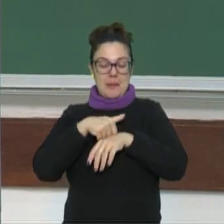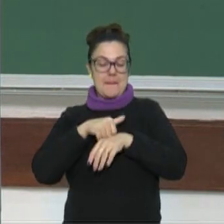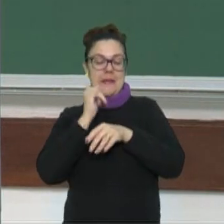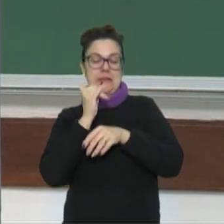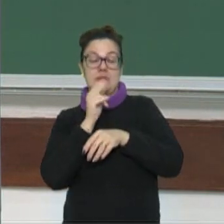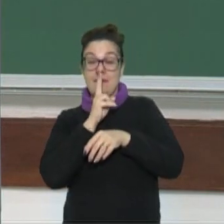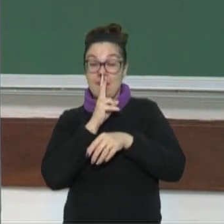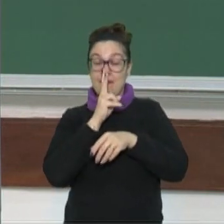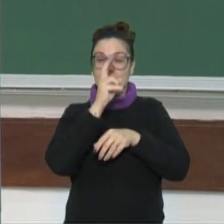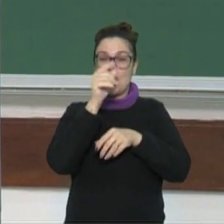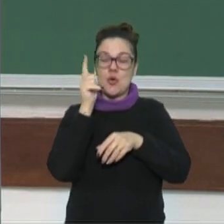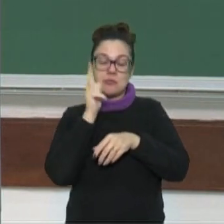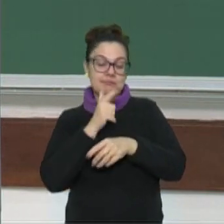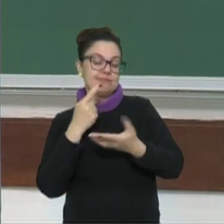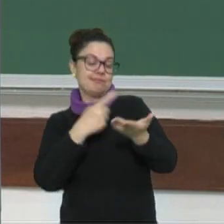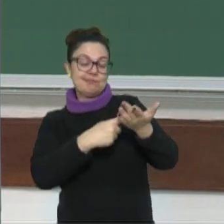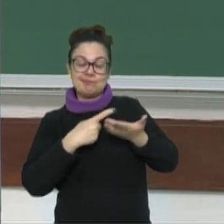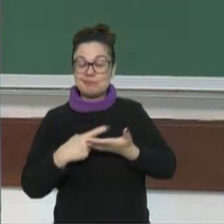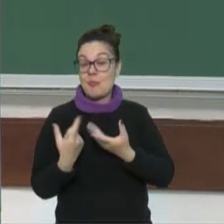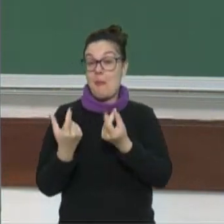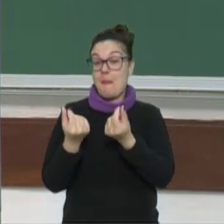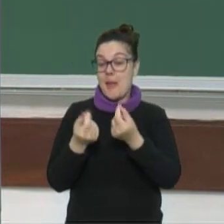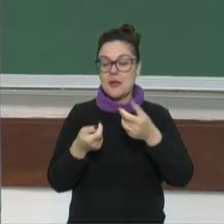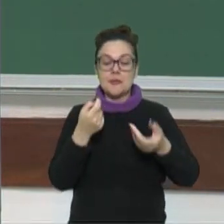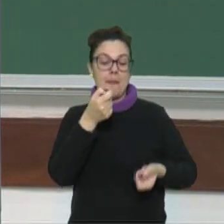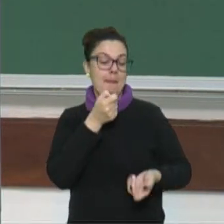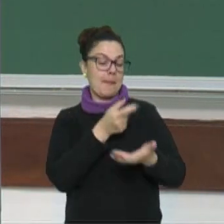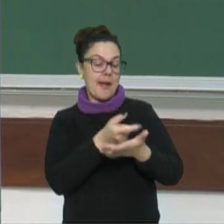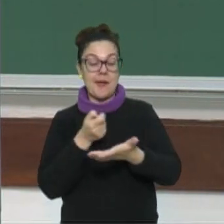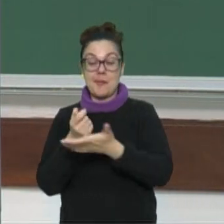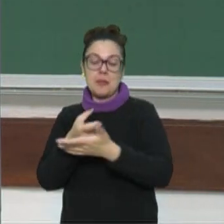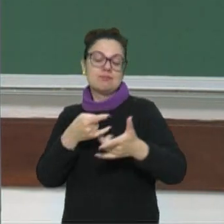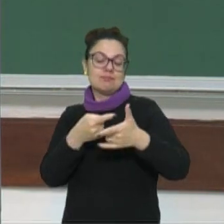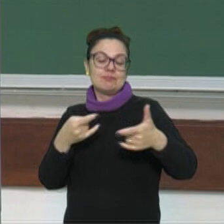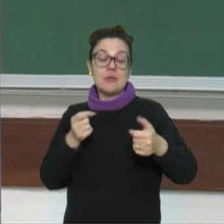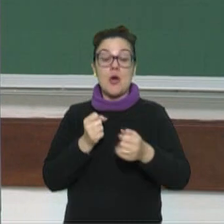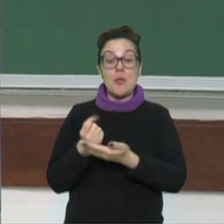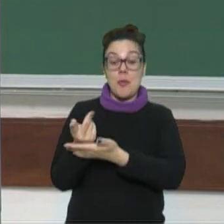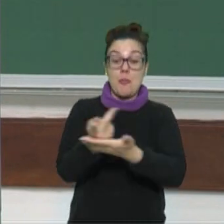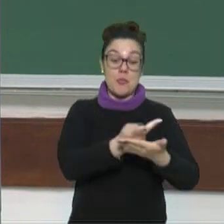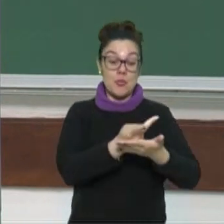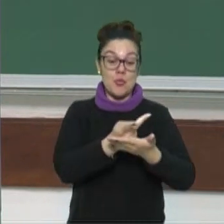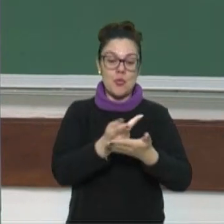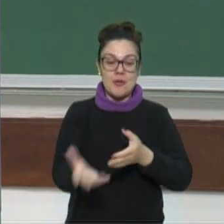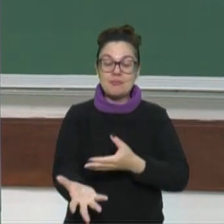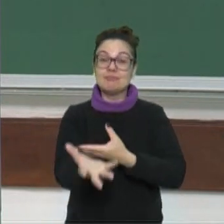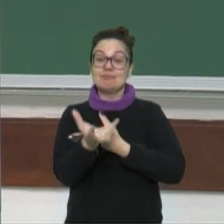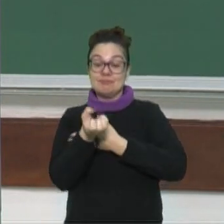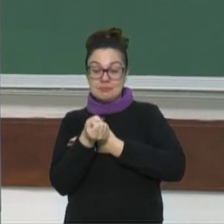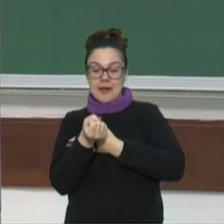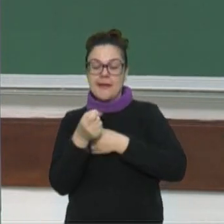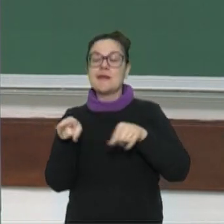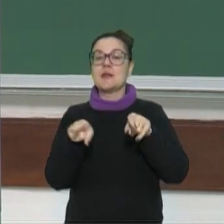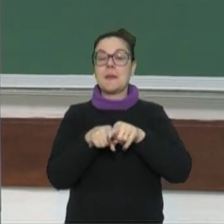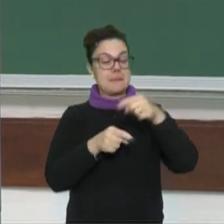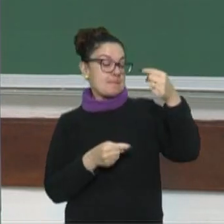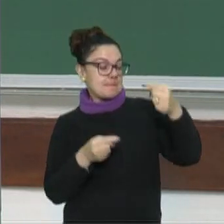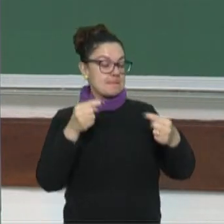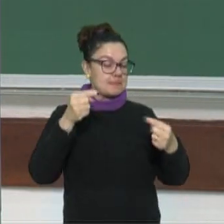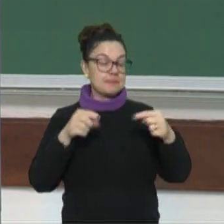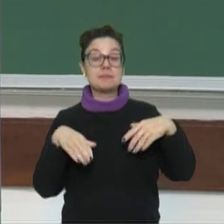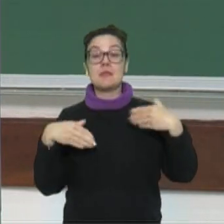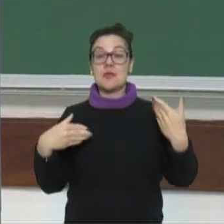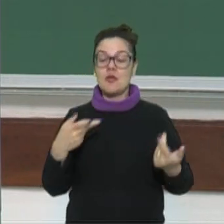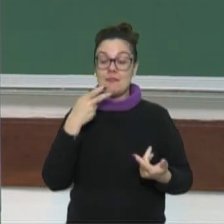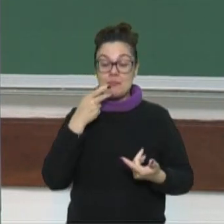eficaz em acertar os preços dos produtos através da lei da oferta e da procura e da livre concorrência. Dessa forma, ele vai defender